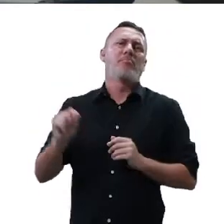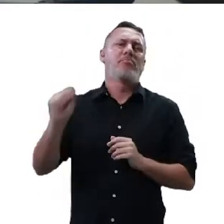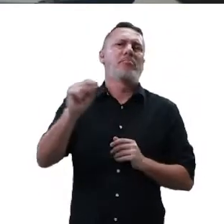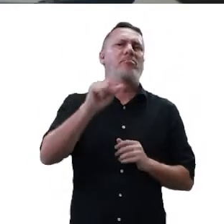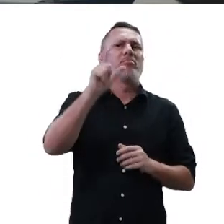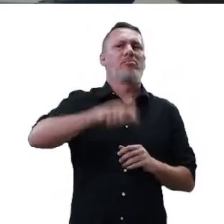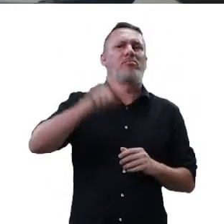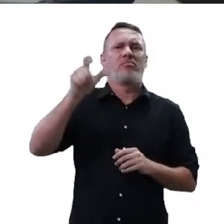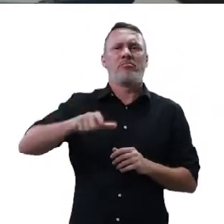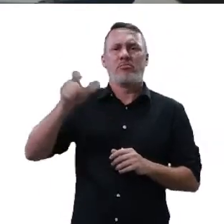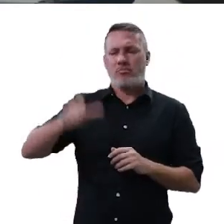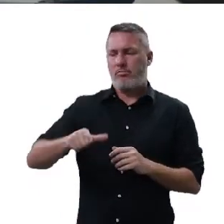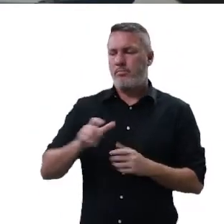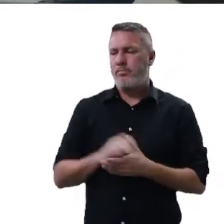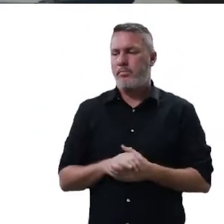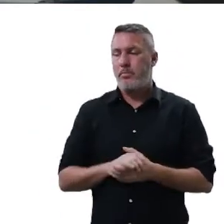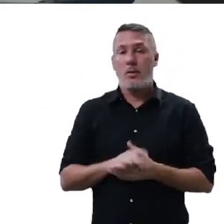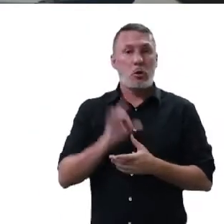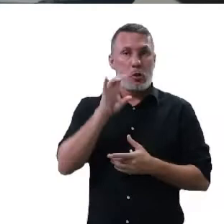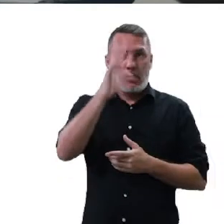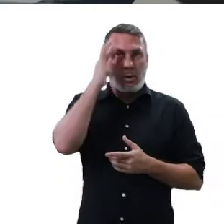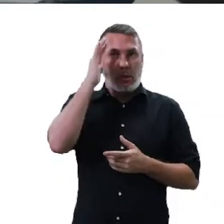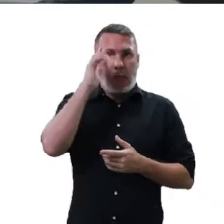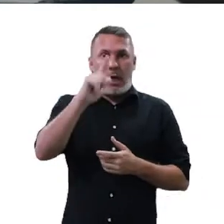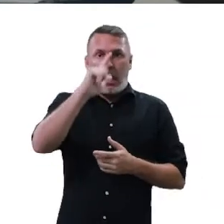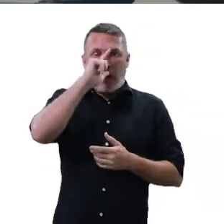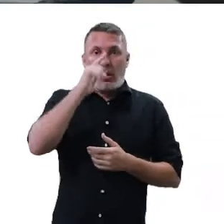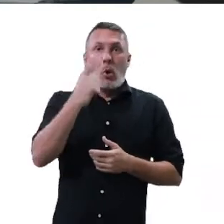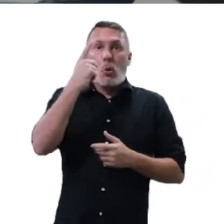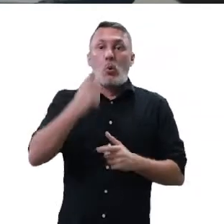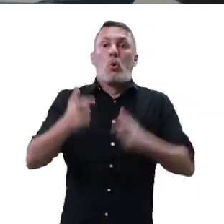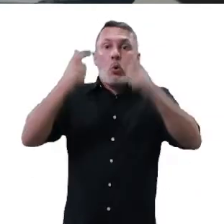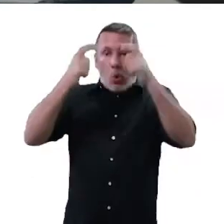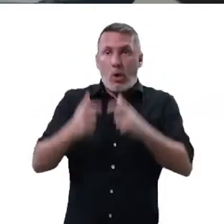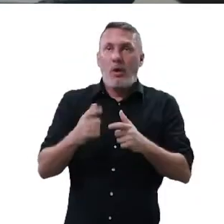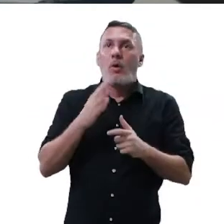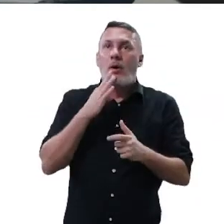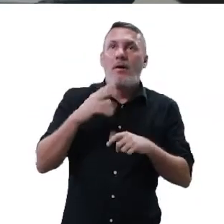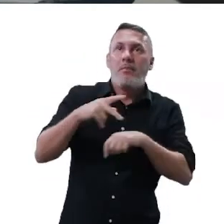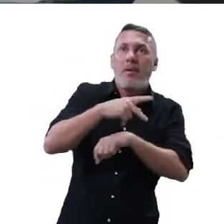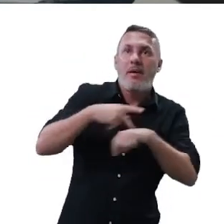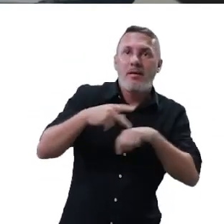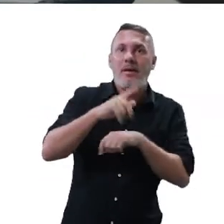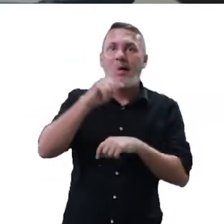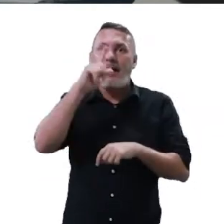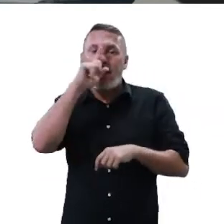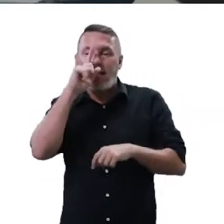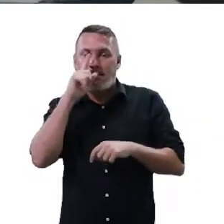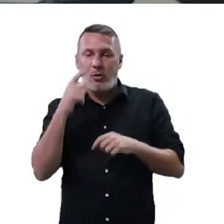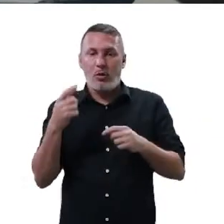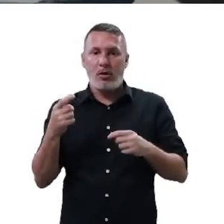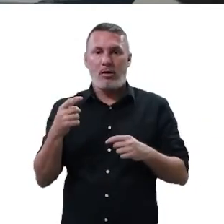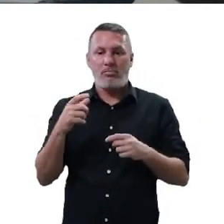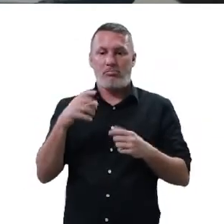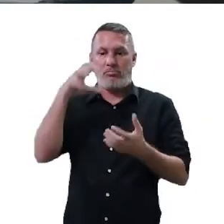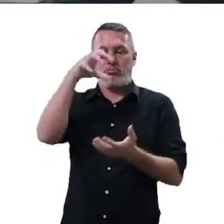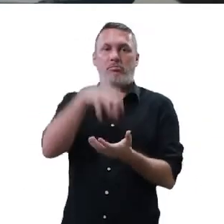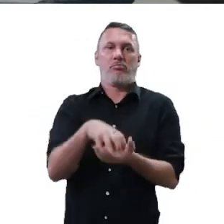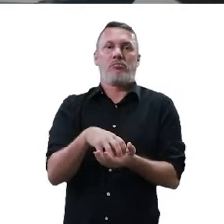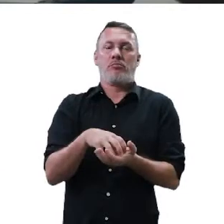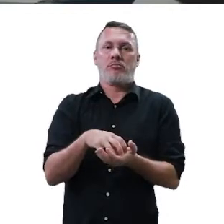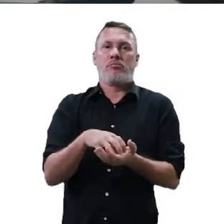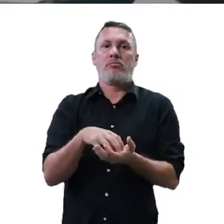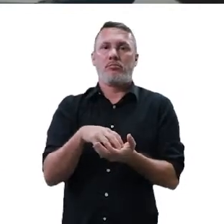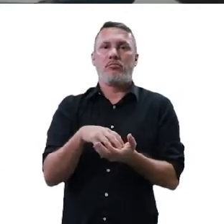estamos vendo que não estavam necessariamente no território que a gente está mais ou menos aqui, que a gente chamaria